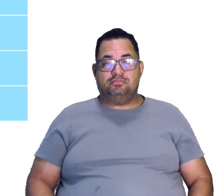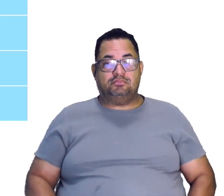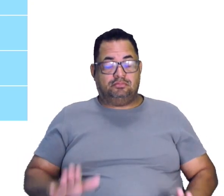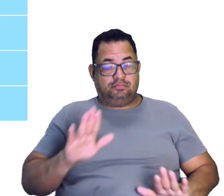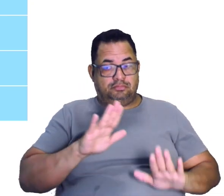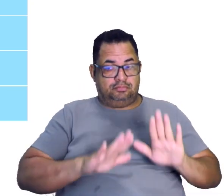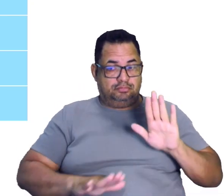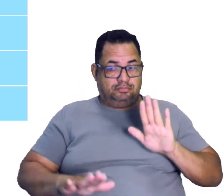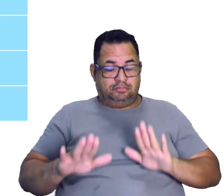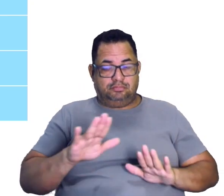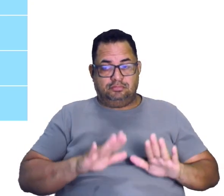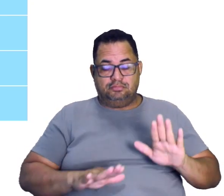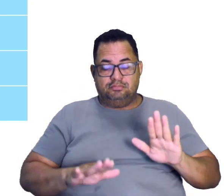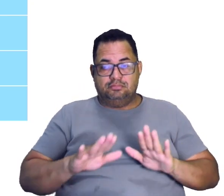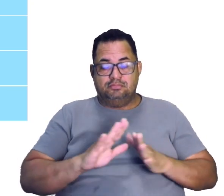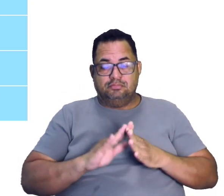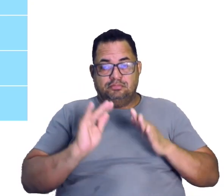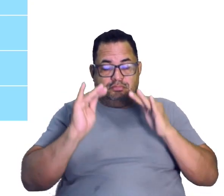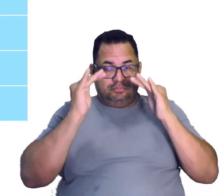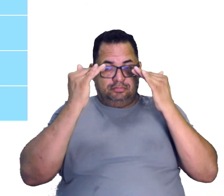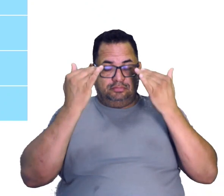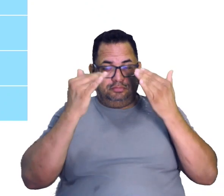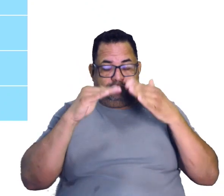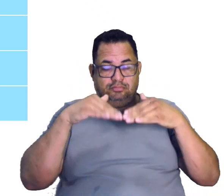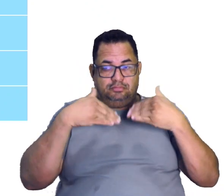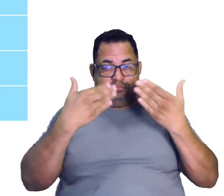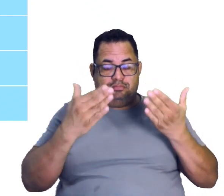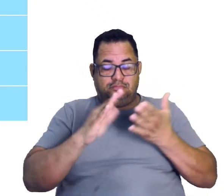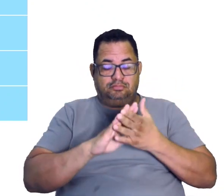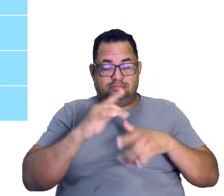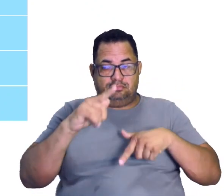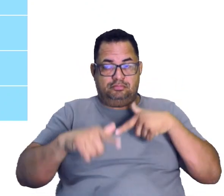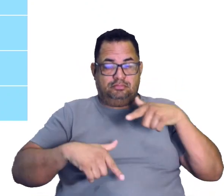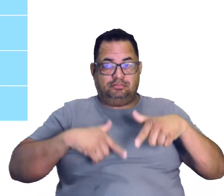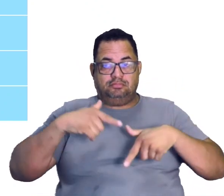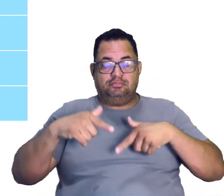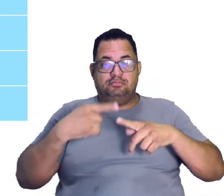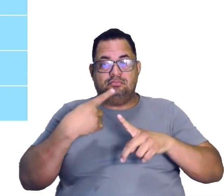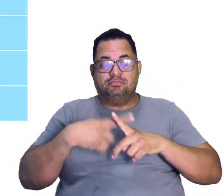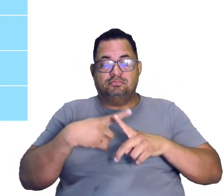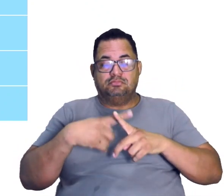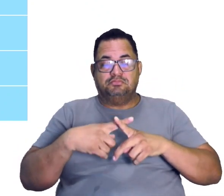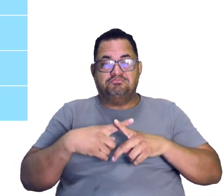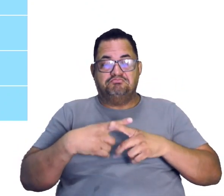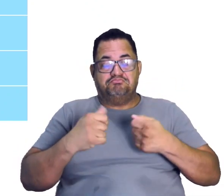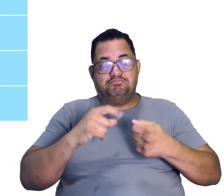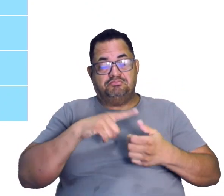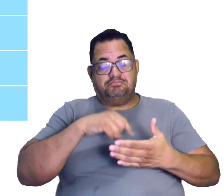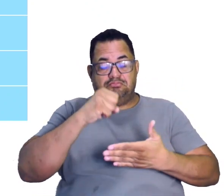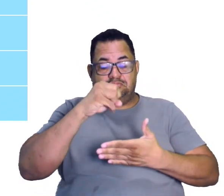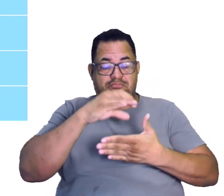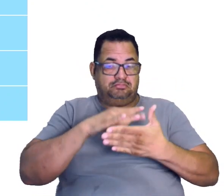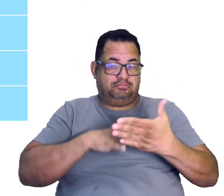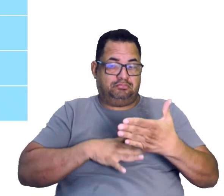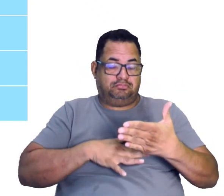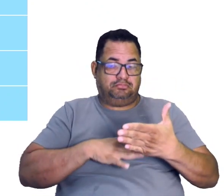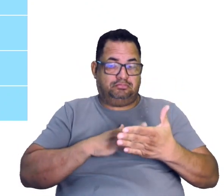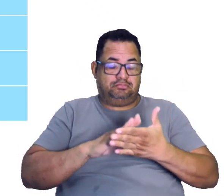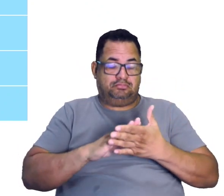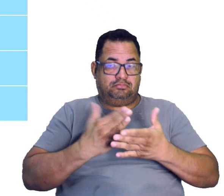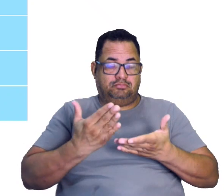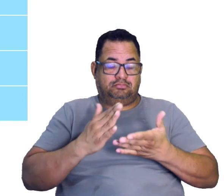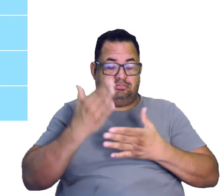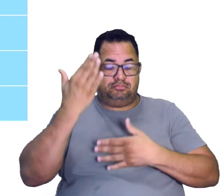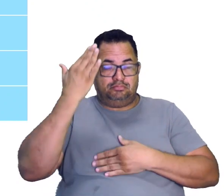tomar muito cuidado, ter muita atenção quando a gente estiver trabalhando, porque em algumas questões,